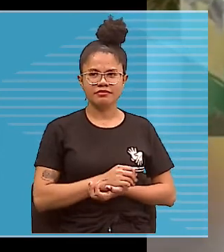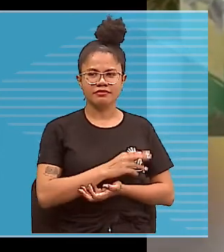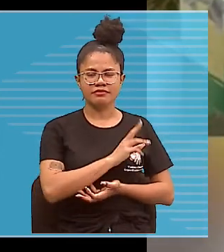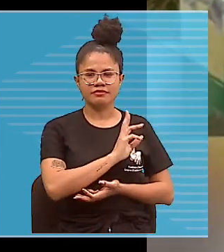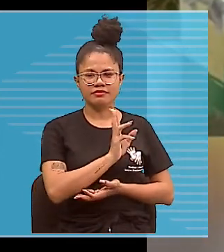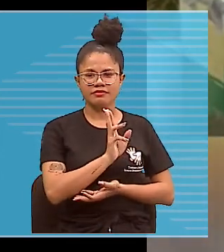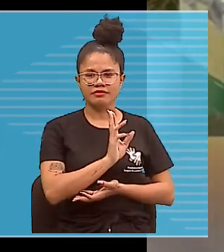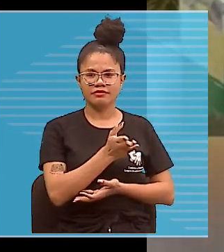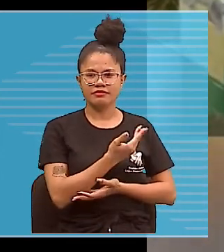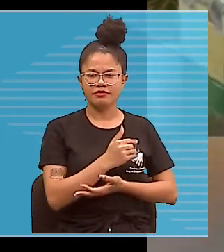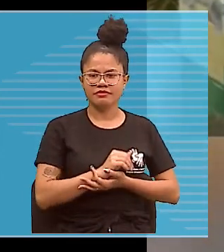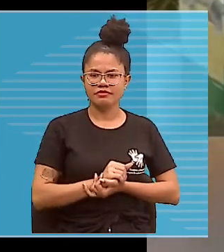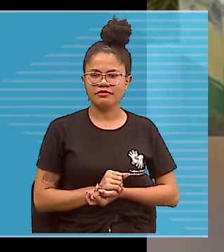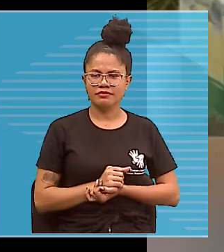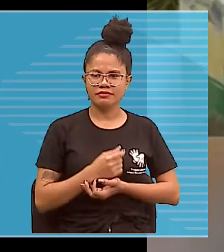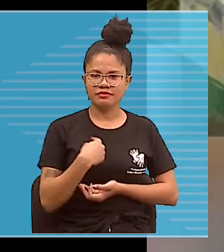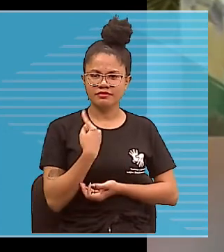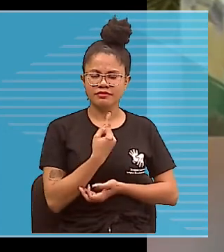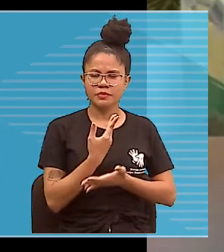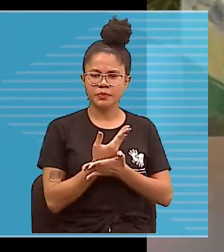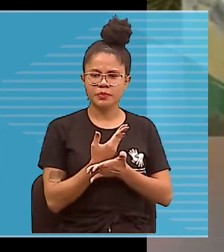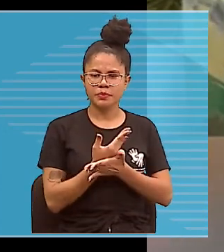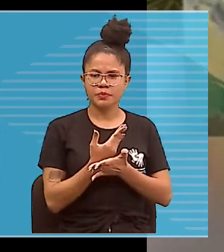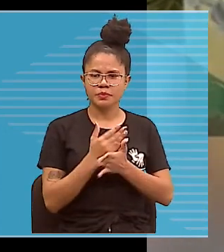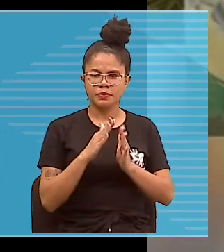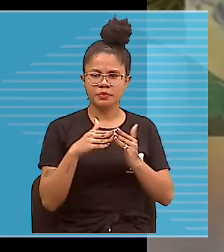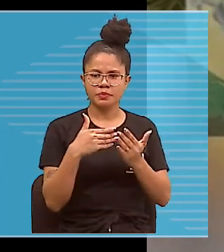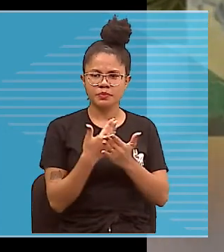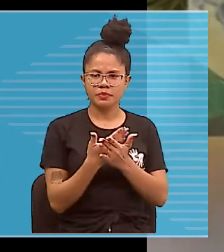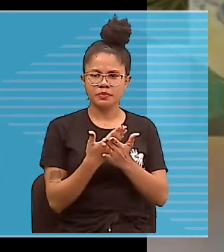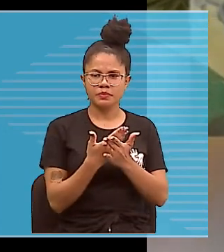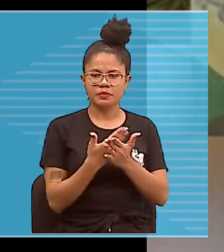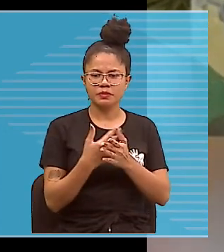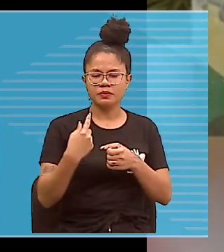Piauí, e somos no primeiro ano de Segurança de Trabalho.